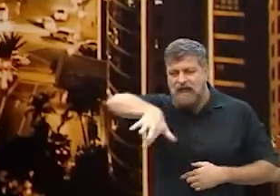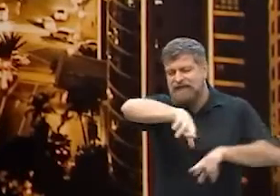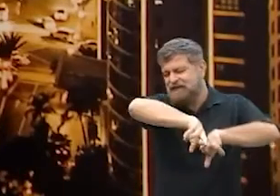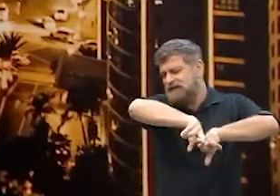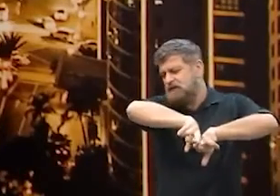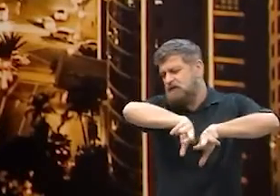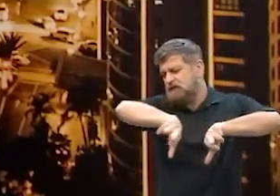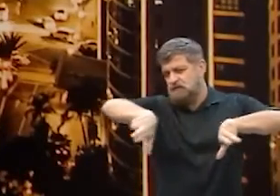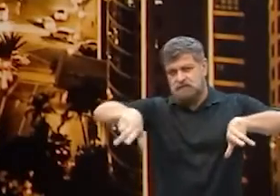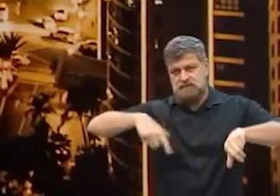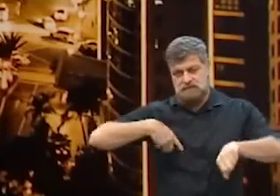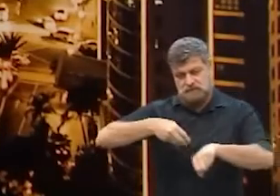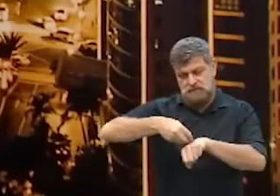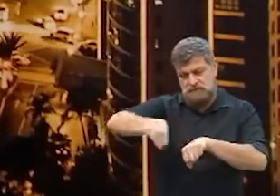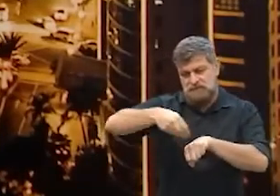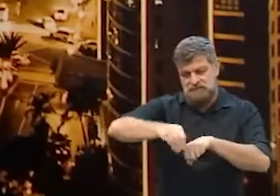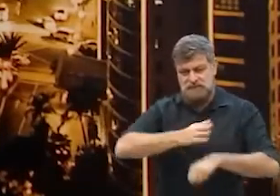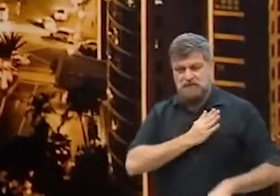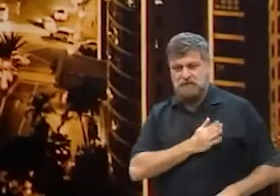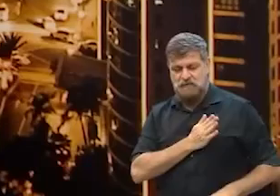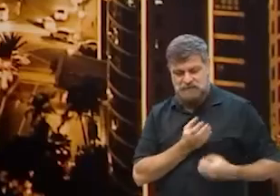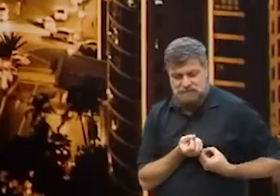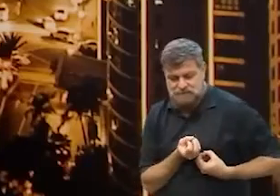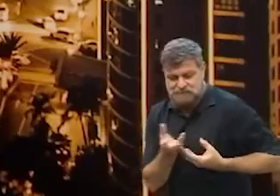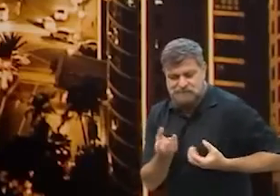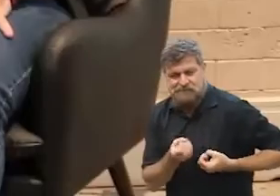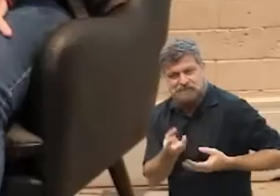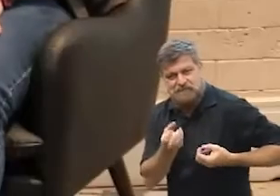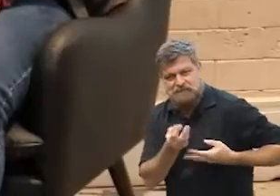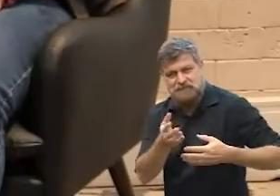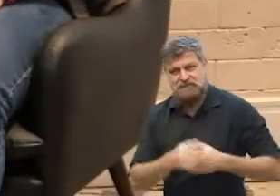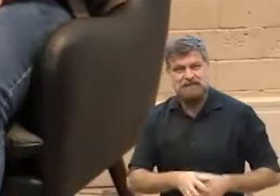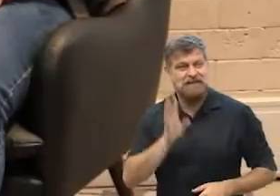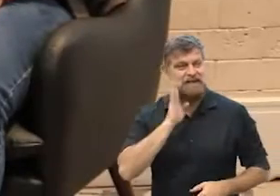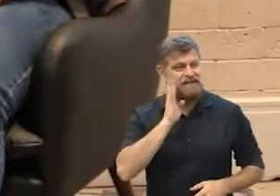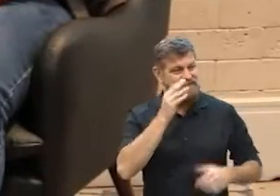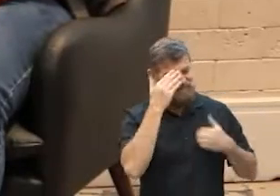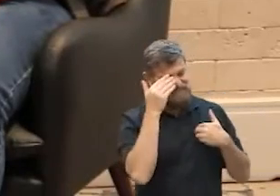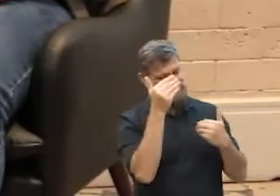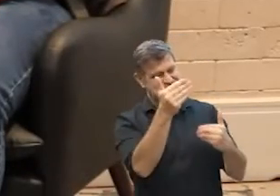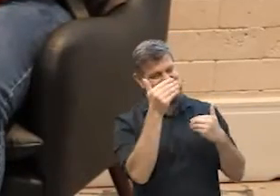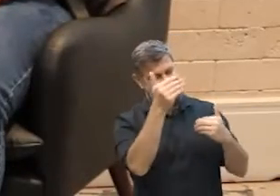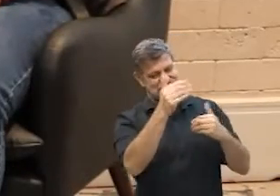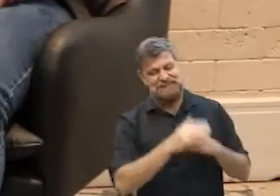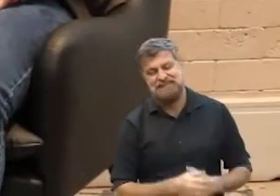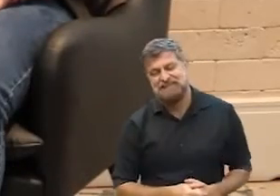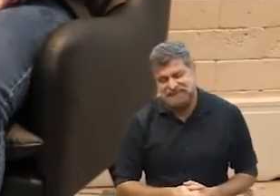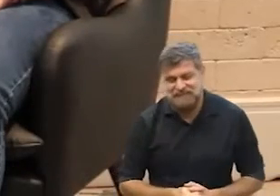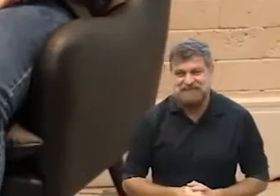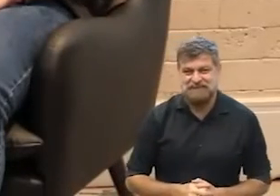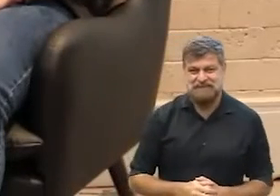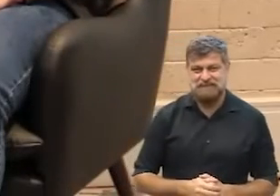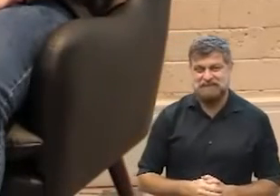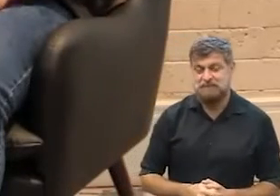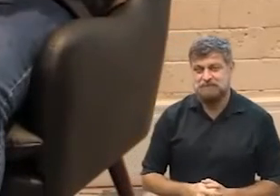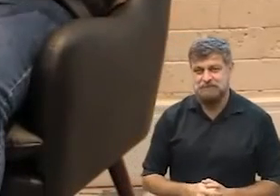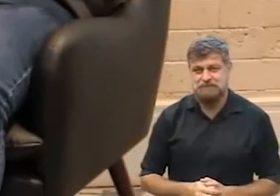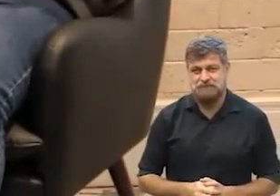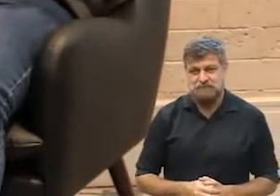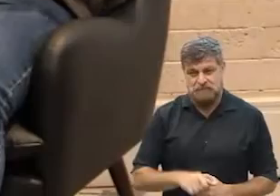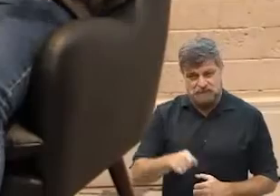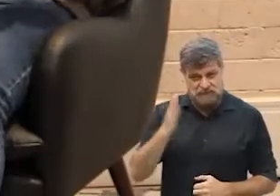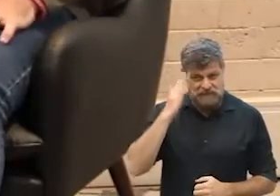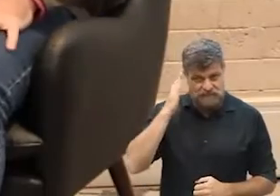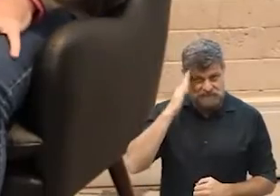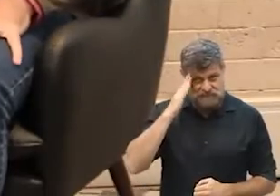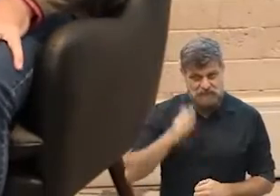é a dica que eu passaria de todo o meu coração aí para vocês que estão nos assistindo. Que legal, muito obrigado pela entrevista, viu, Leandro? Obrigado você, André. Então